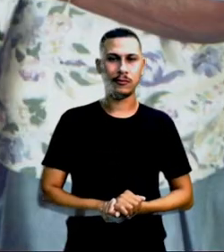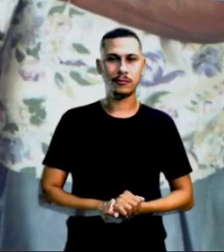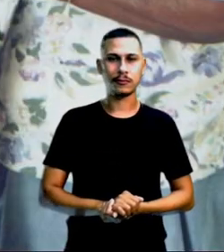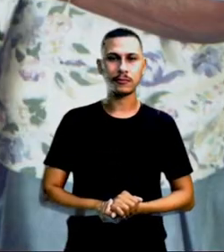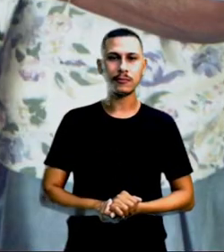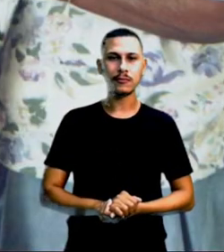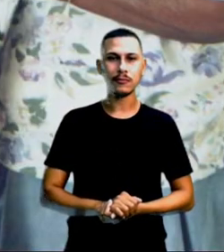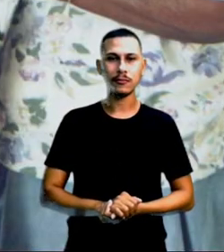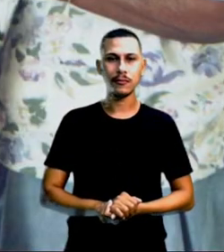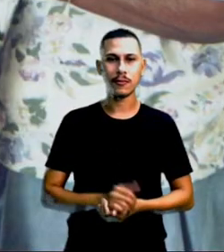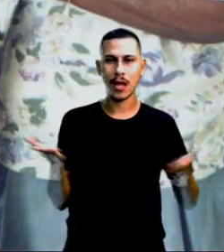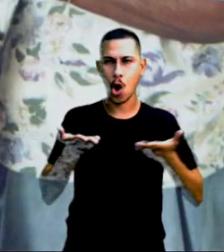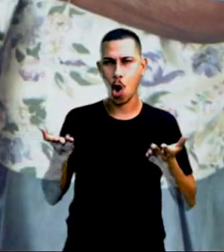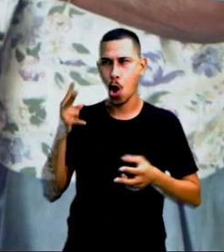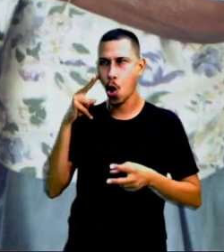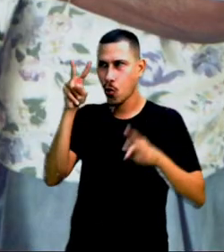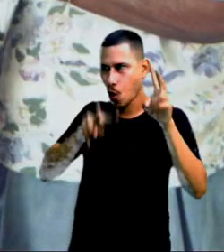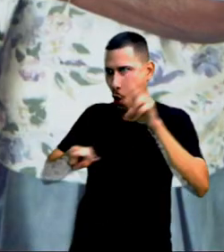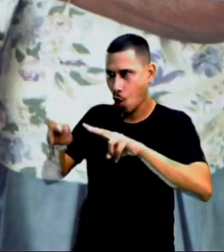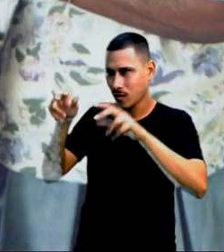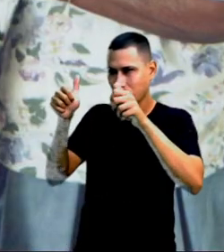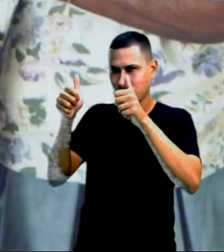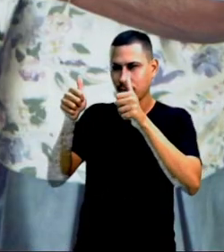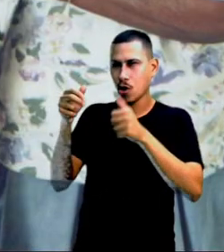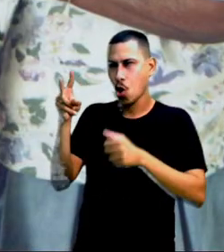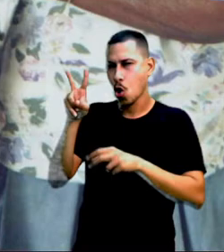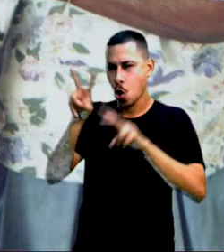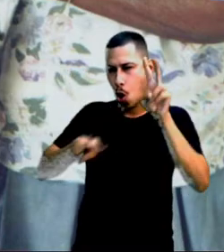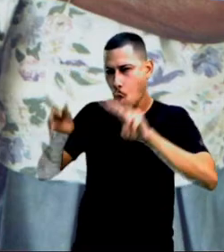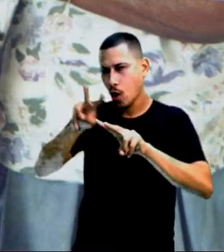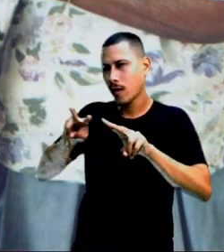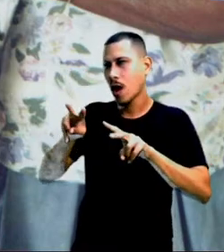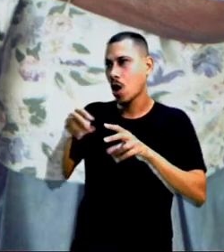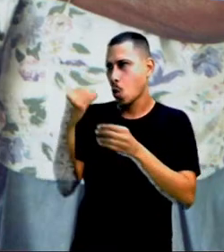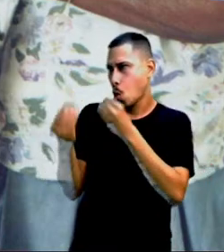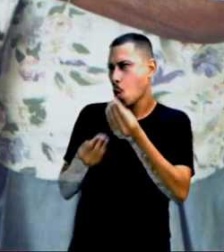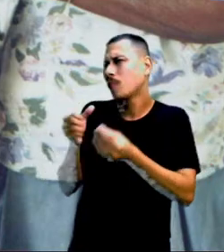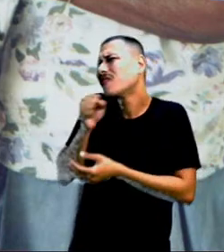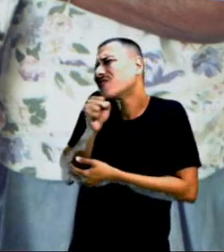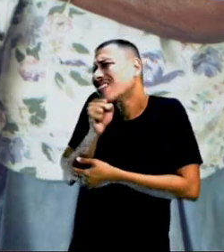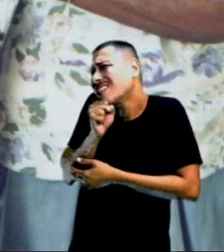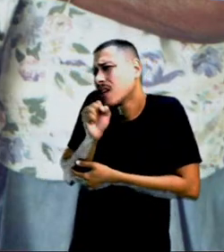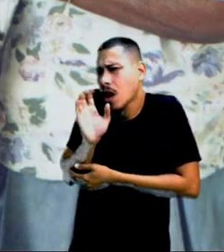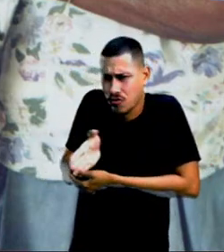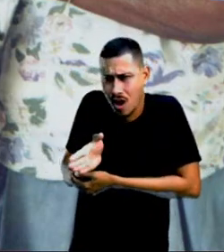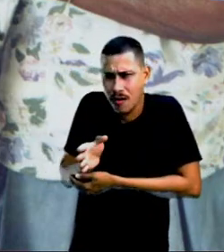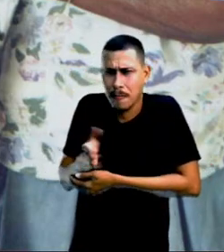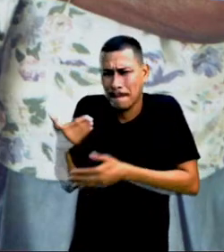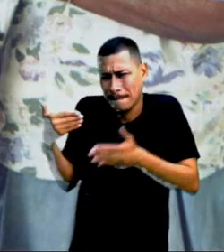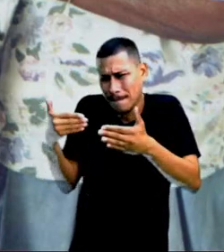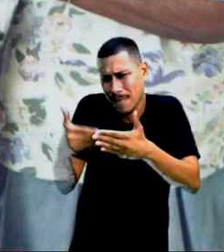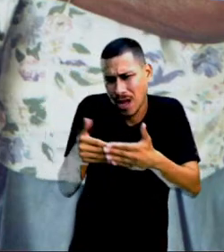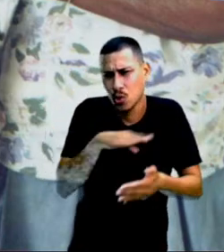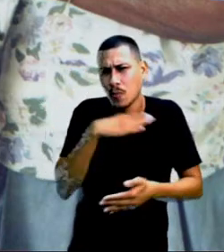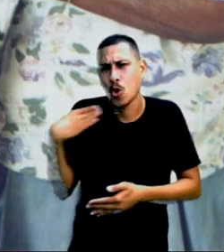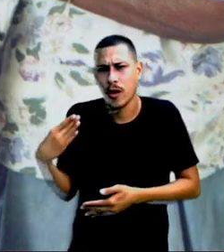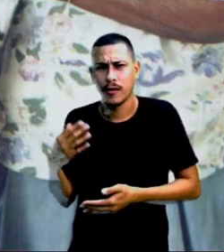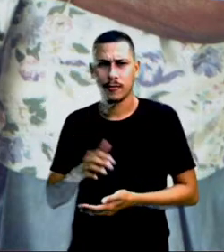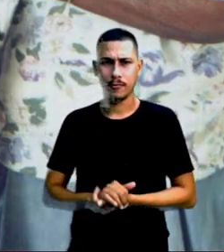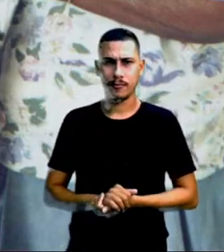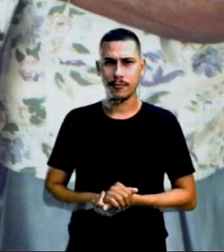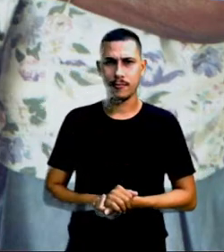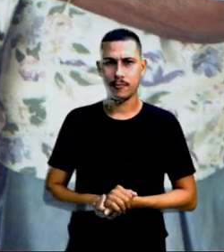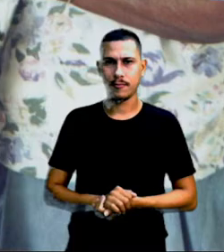E aqui, ó, ela já estava assim quando morreu. Aqui são as peças. Percebam que os olhos, ó, são vazados, tá vendo? São furados. É